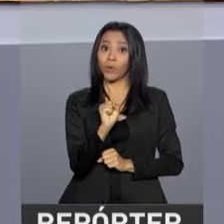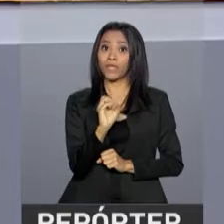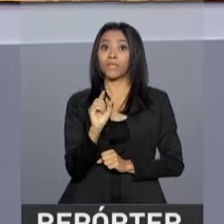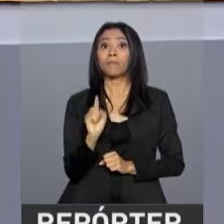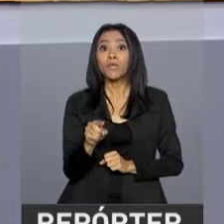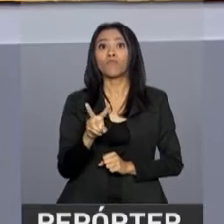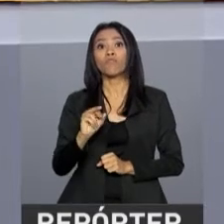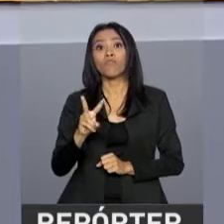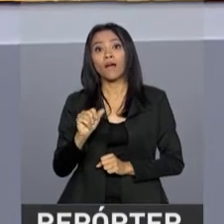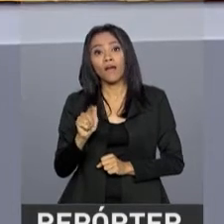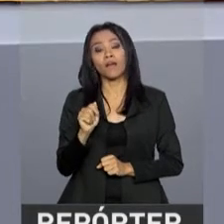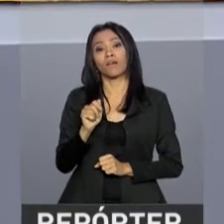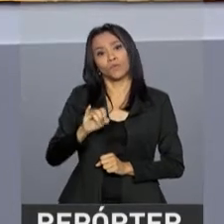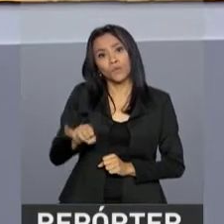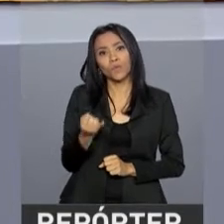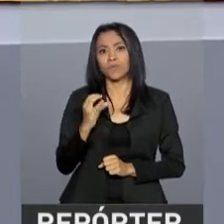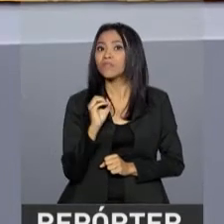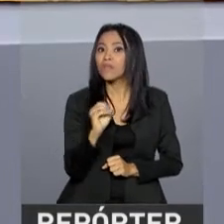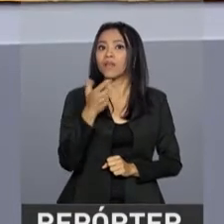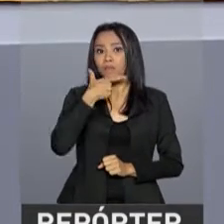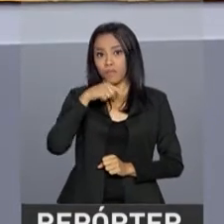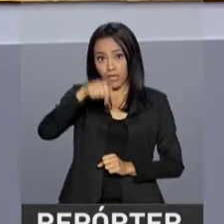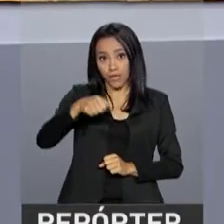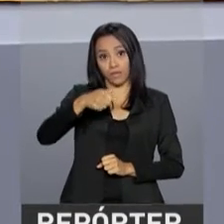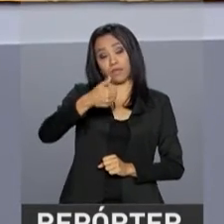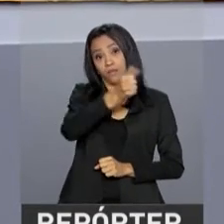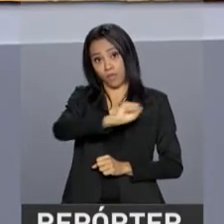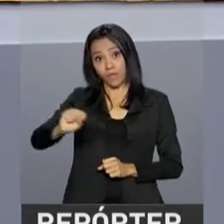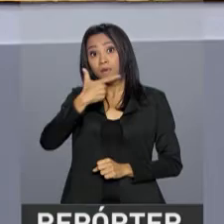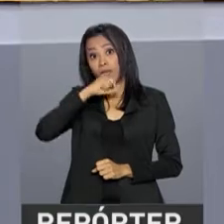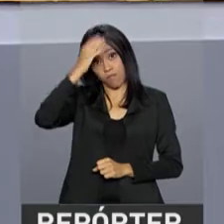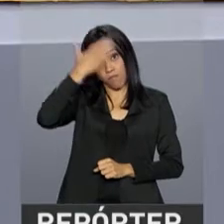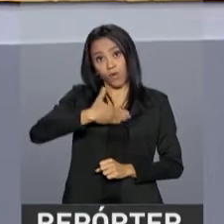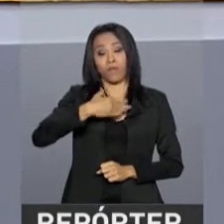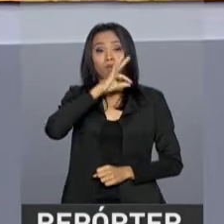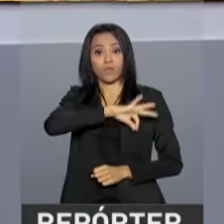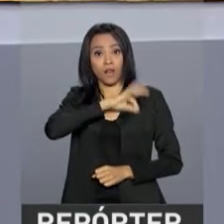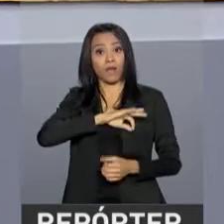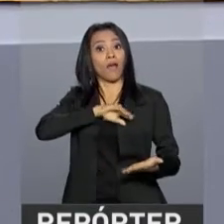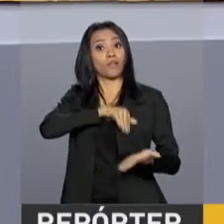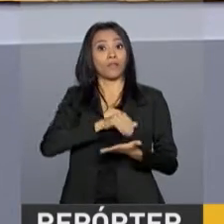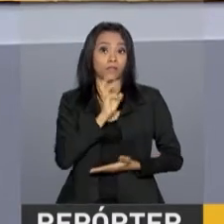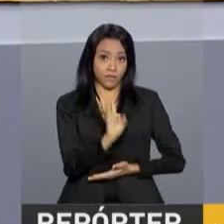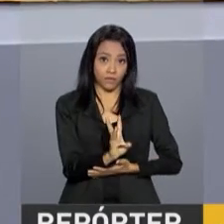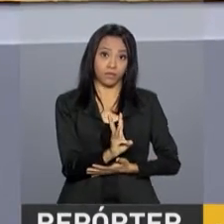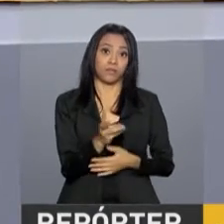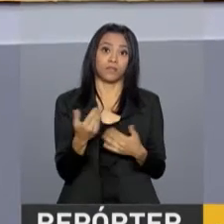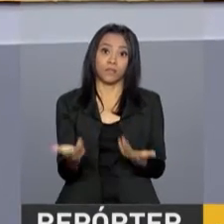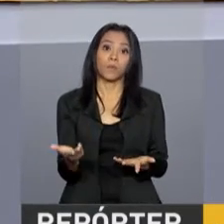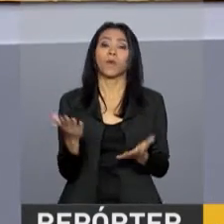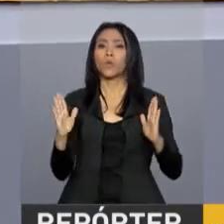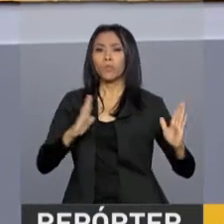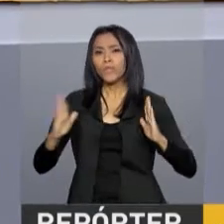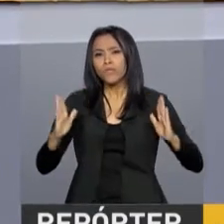destinados neste primeiro semestre os estudantes que comprovarem renda per capta mensal familiar de até três salários mínimos o